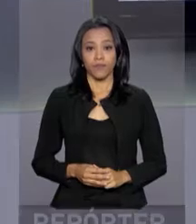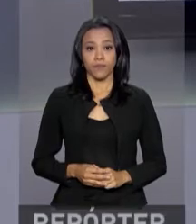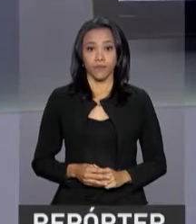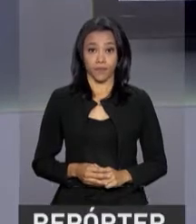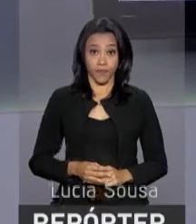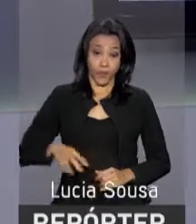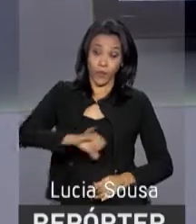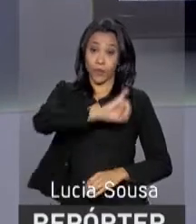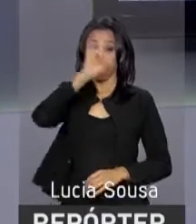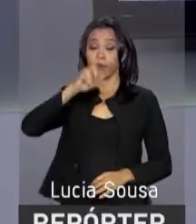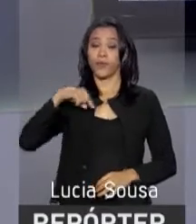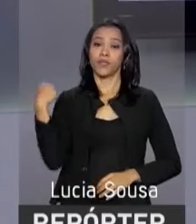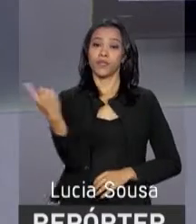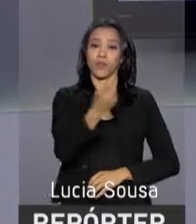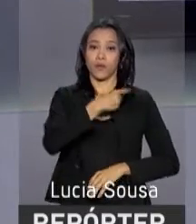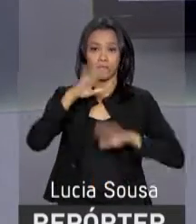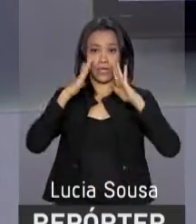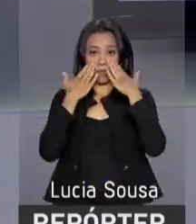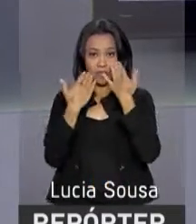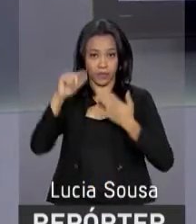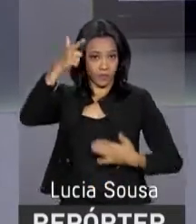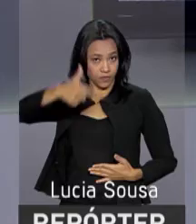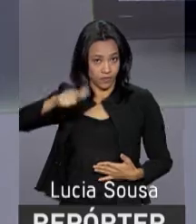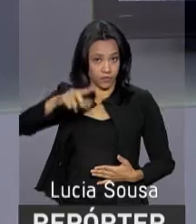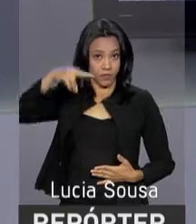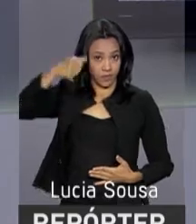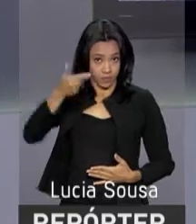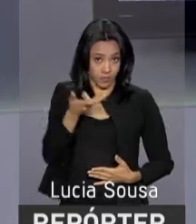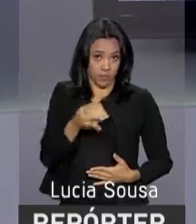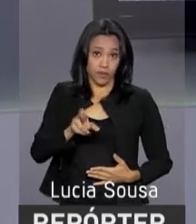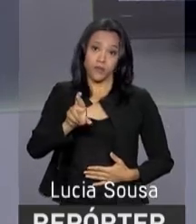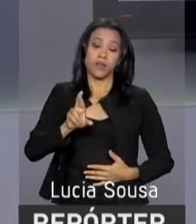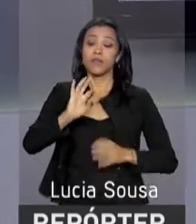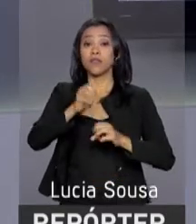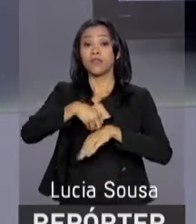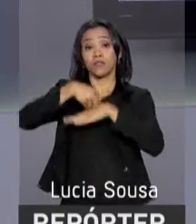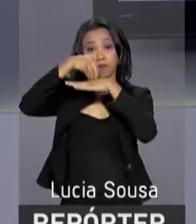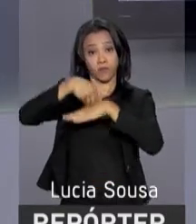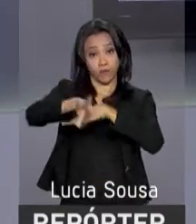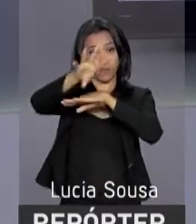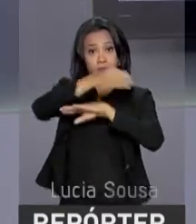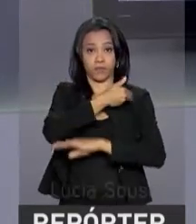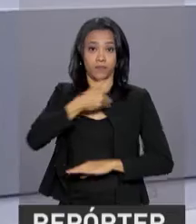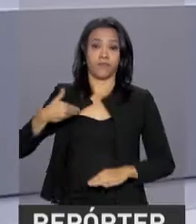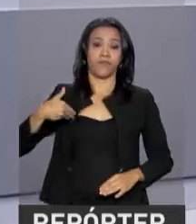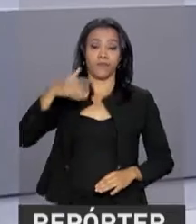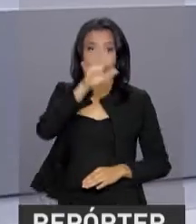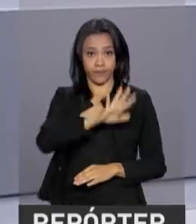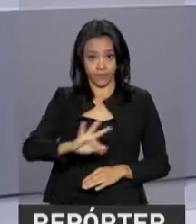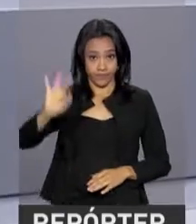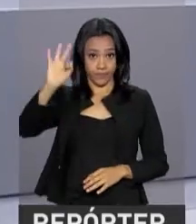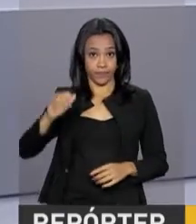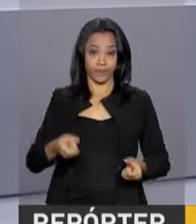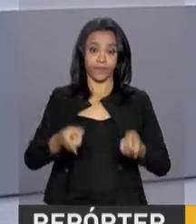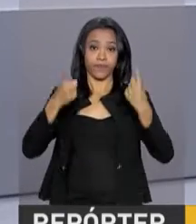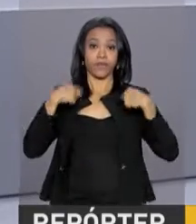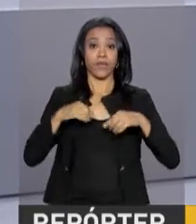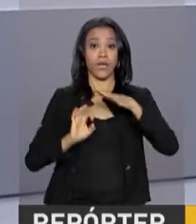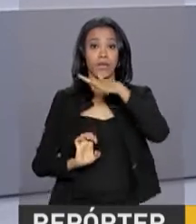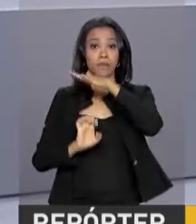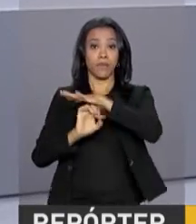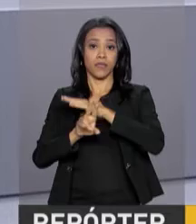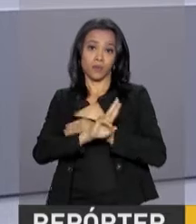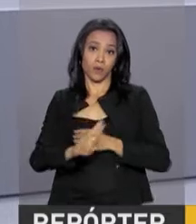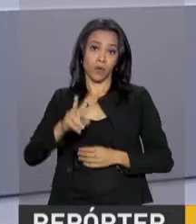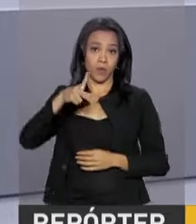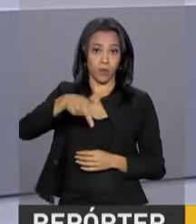olá estamos de volta com mais uma edição do repórter nbr as notícias do governo federal a petrobrás registrou um